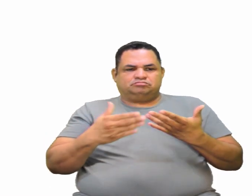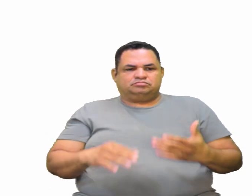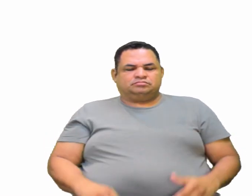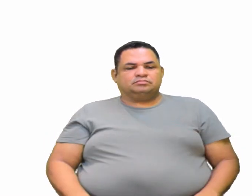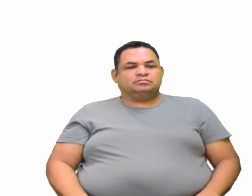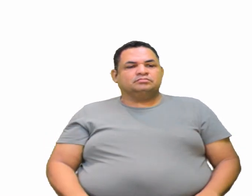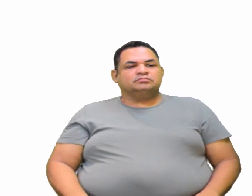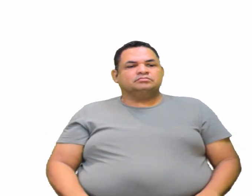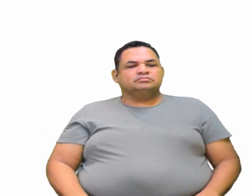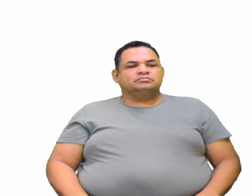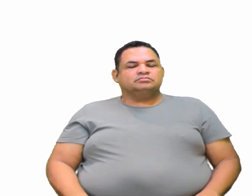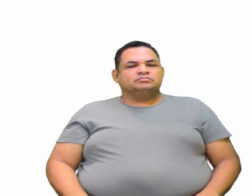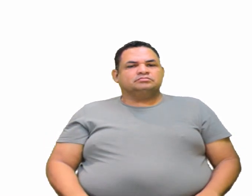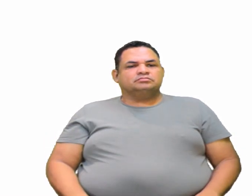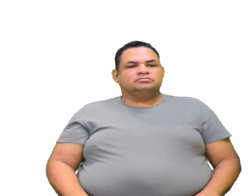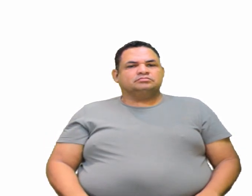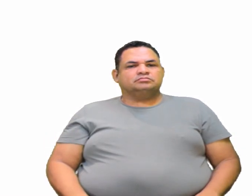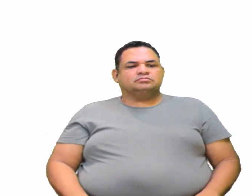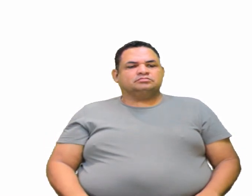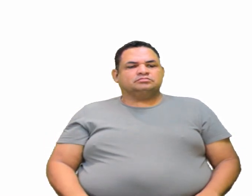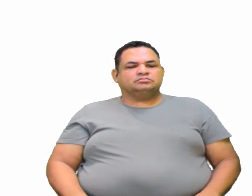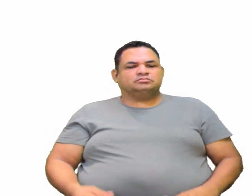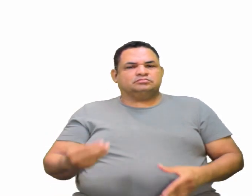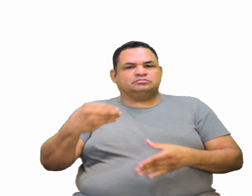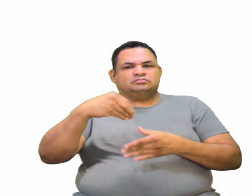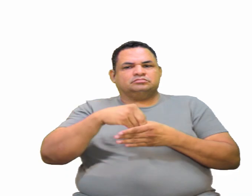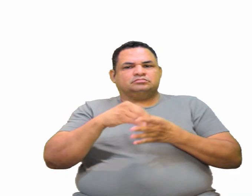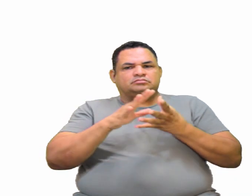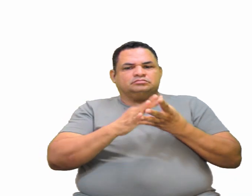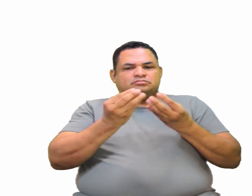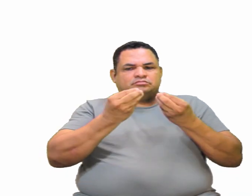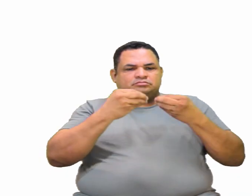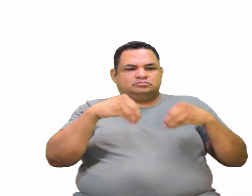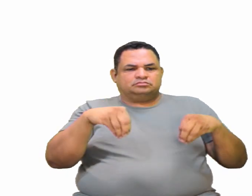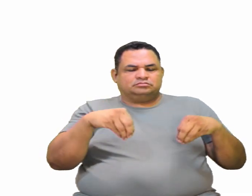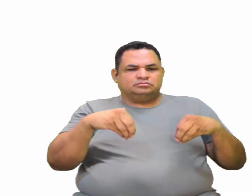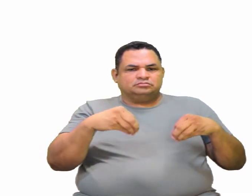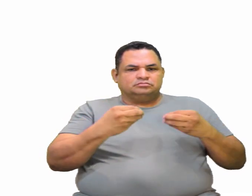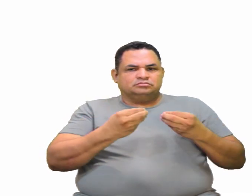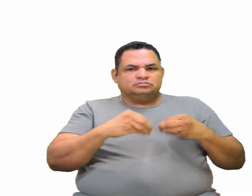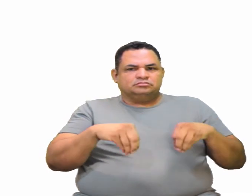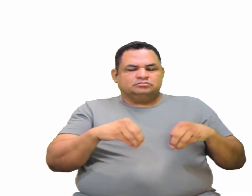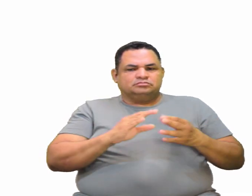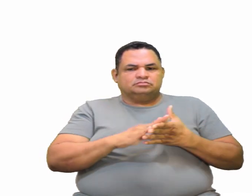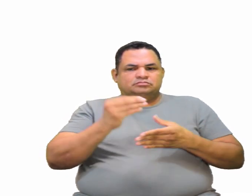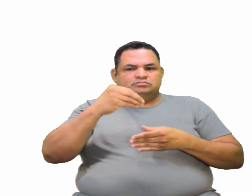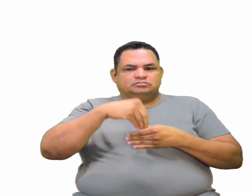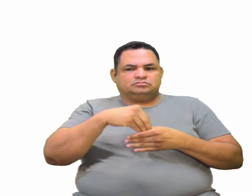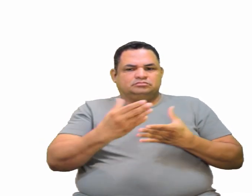né? Exclusivamente dentro do ovo. Olha aqui, gente. Quando ele fala esse conceito aí do